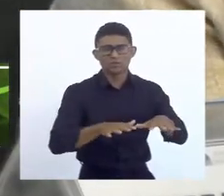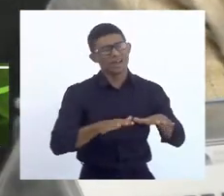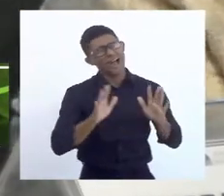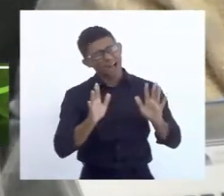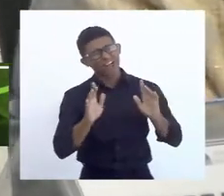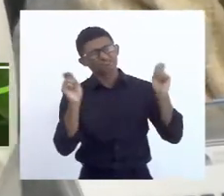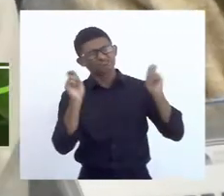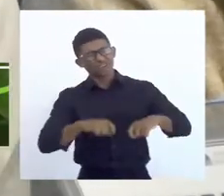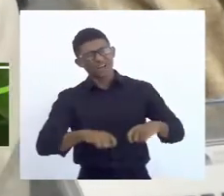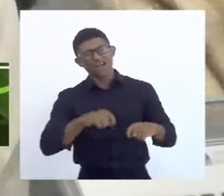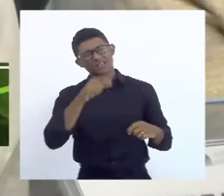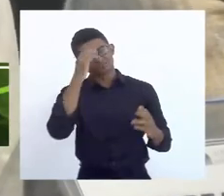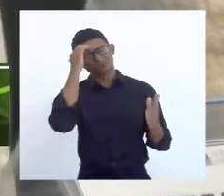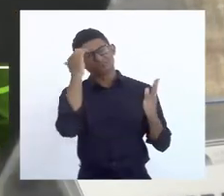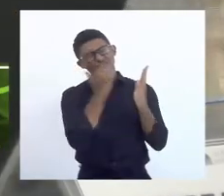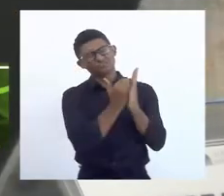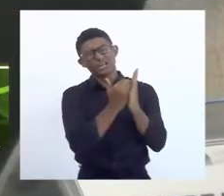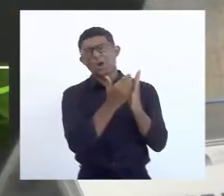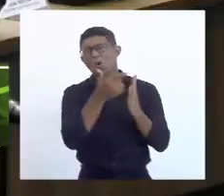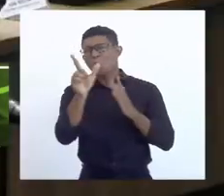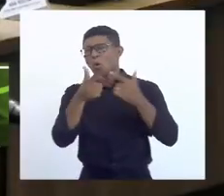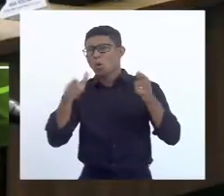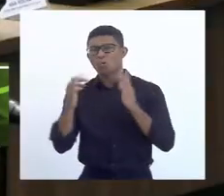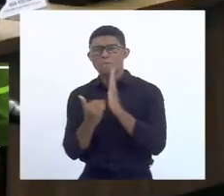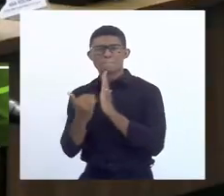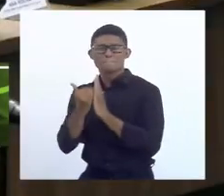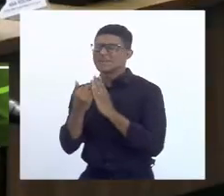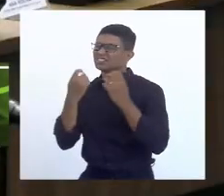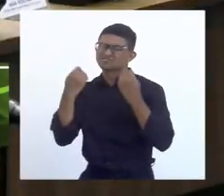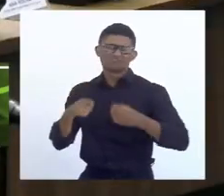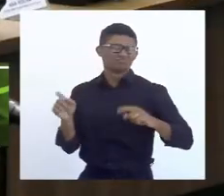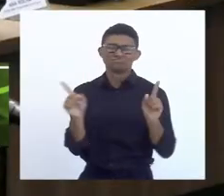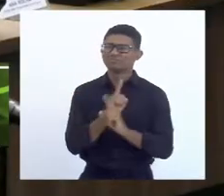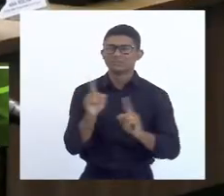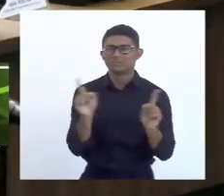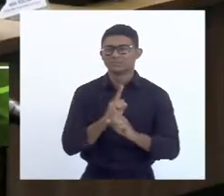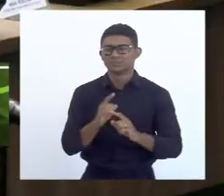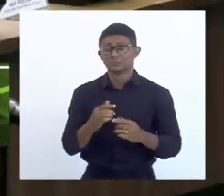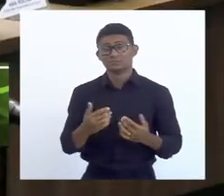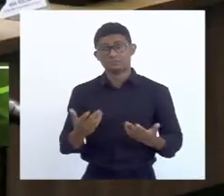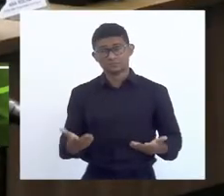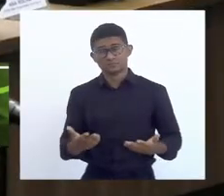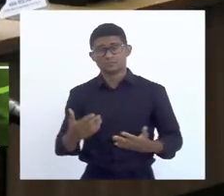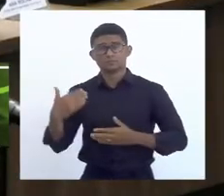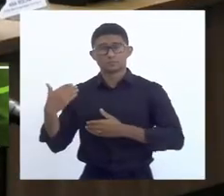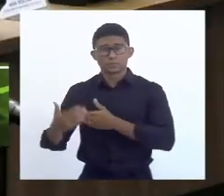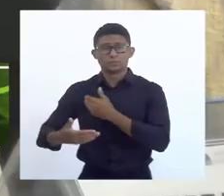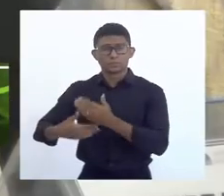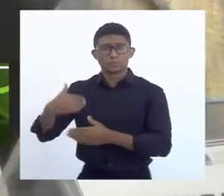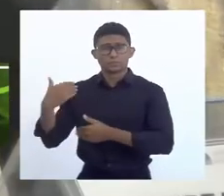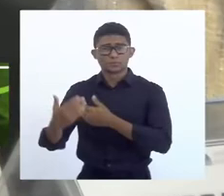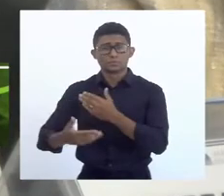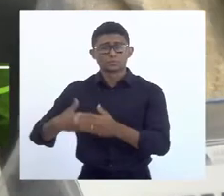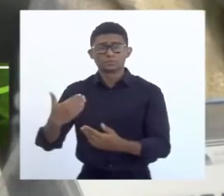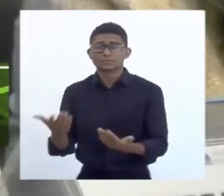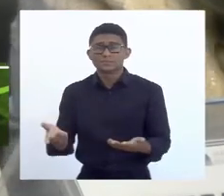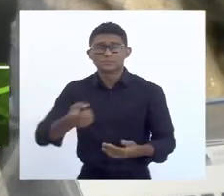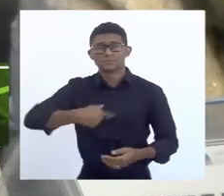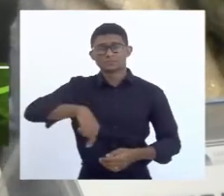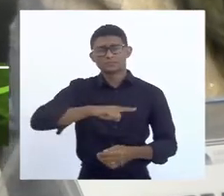outras condições fossem ali garantidas. E, assim, a